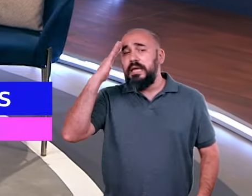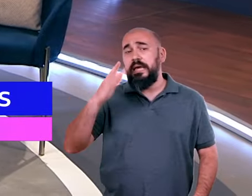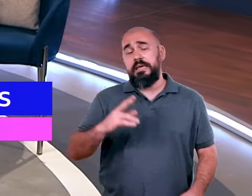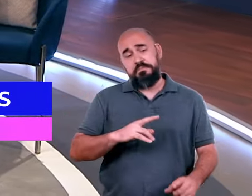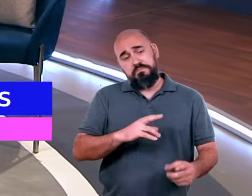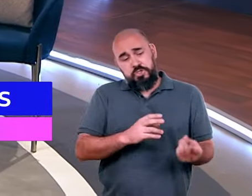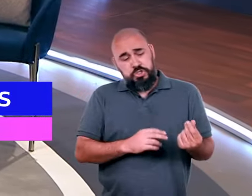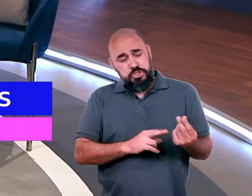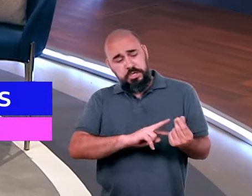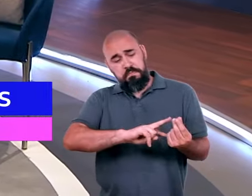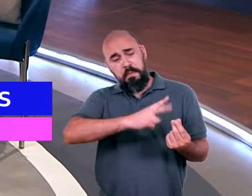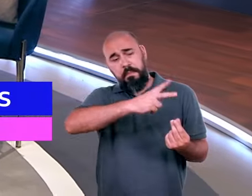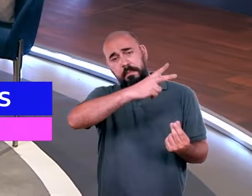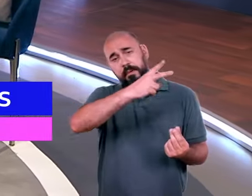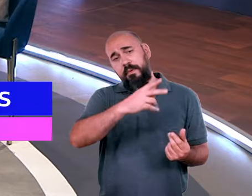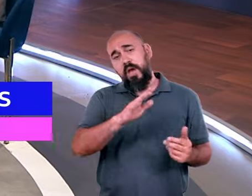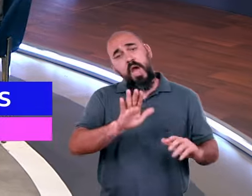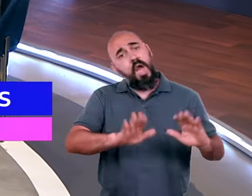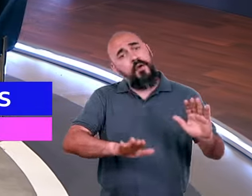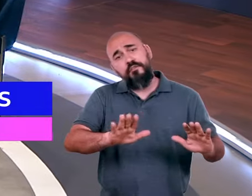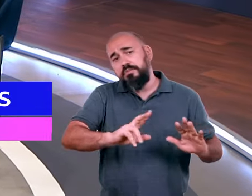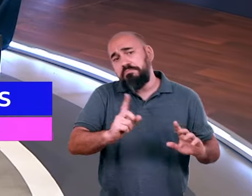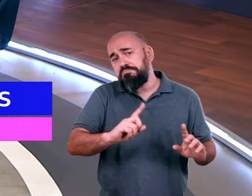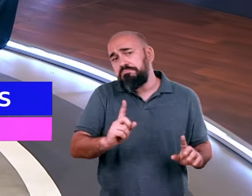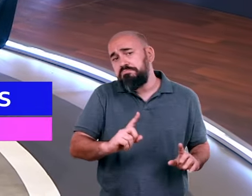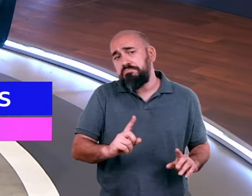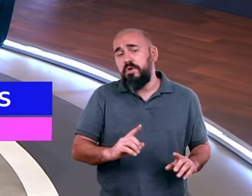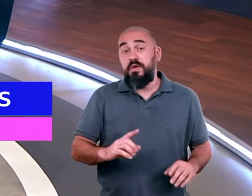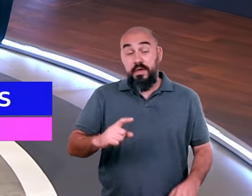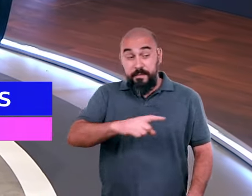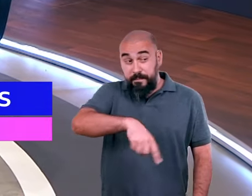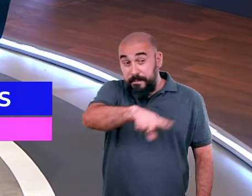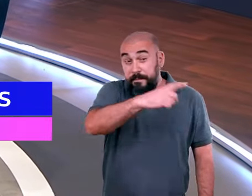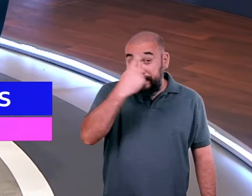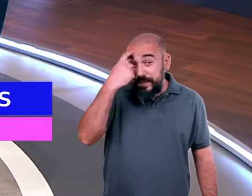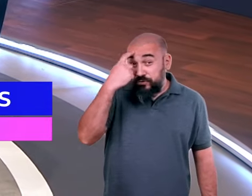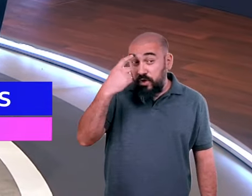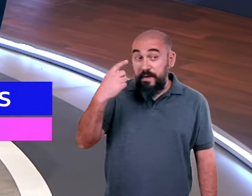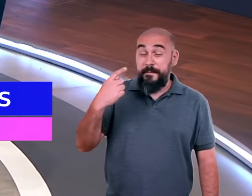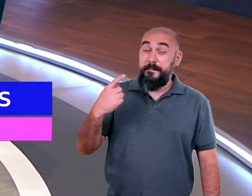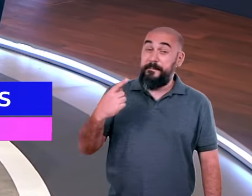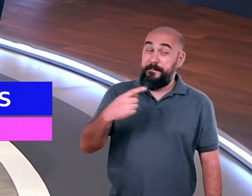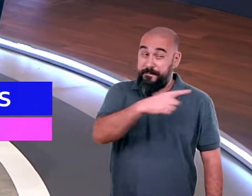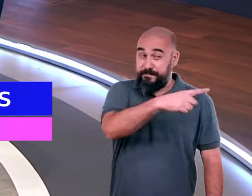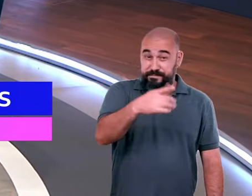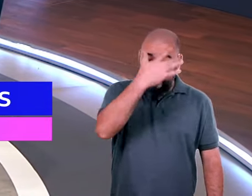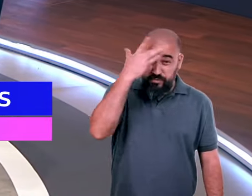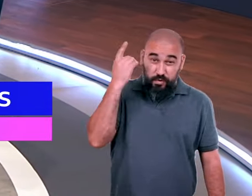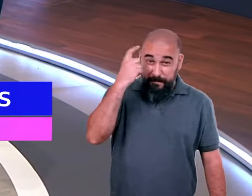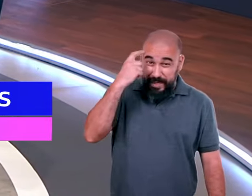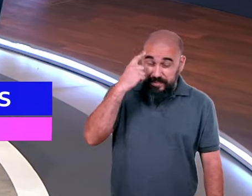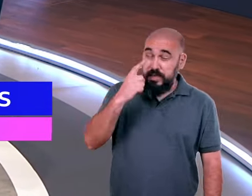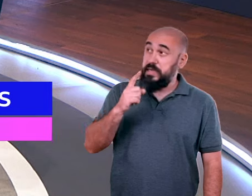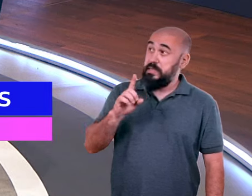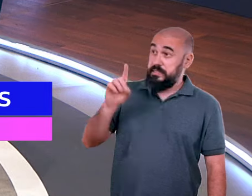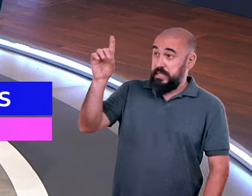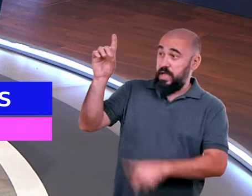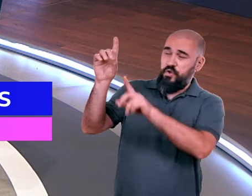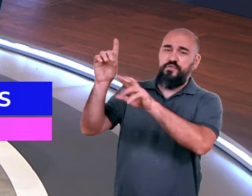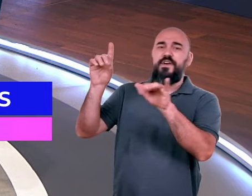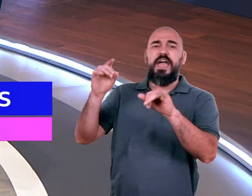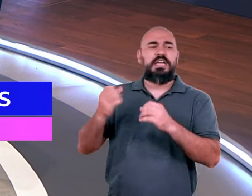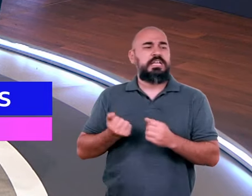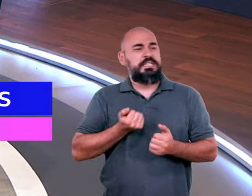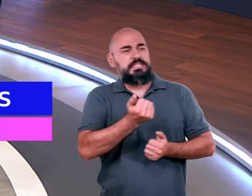Porque algumas pessoas que acreditam que Deus é obrigado a fazer com que elas prosperem financeiramente. Essa não é uma obrigação